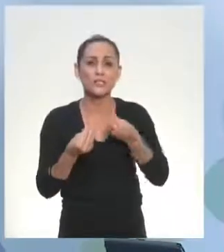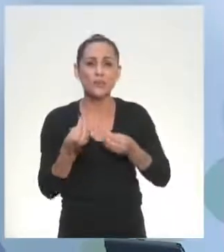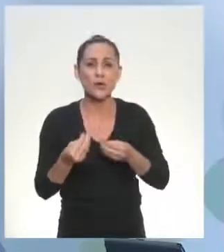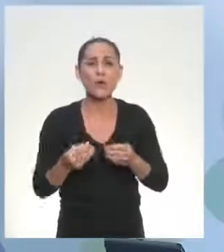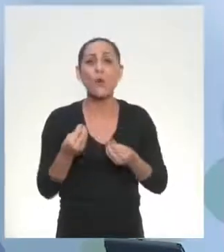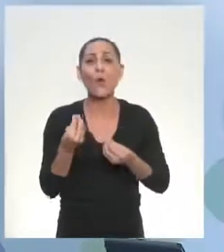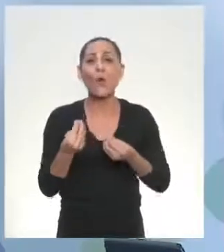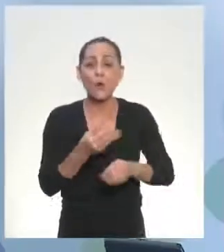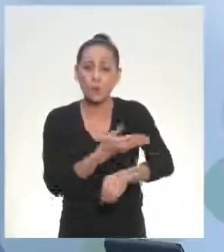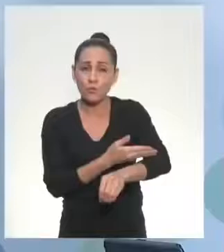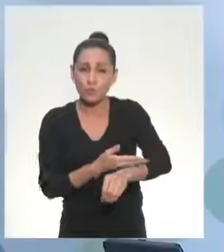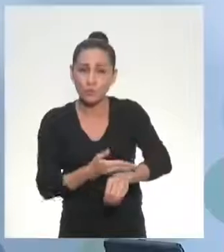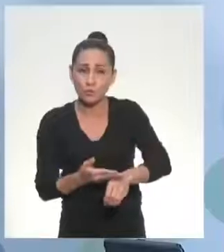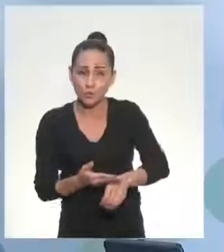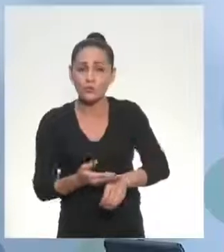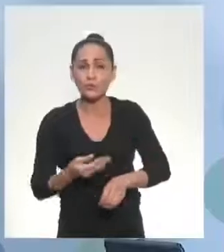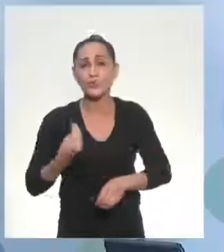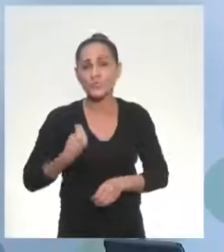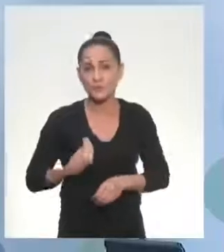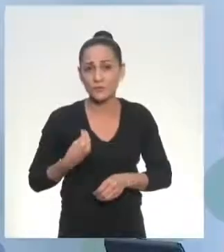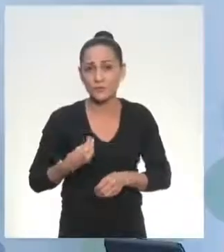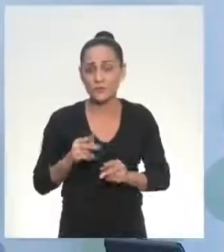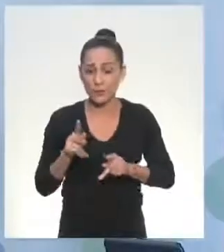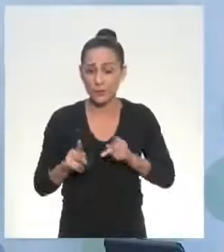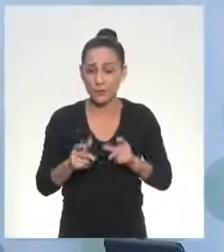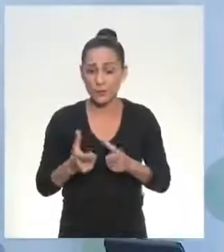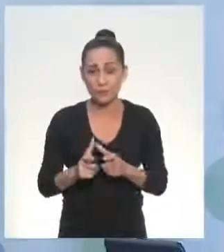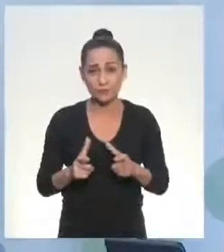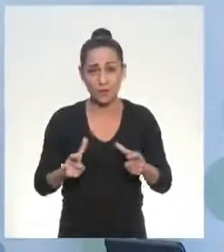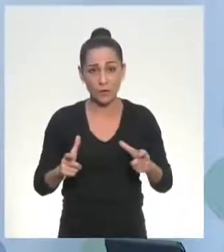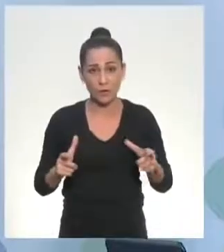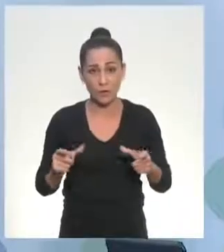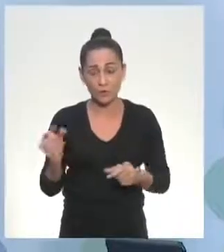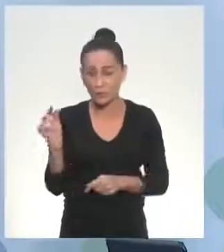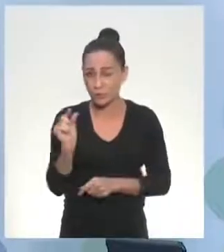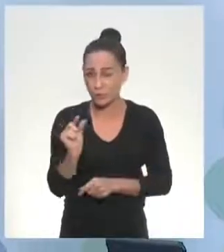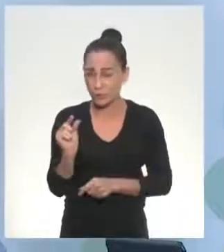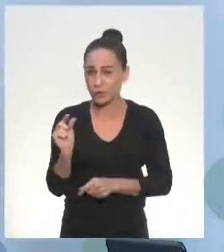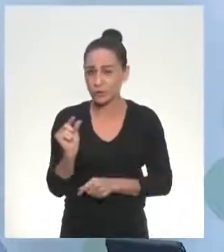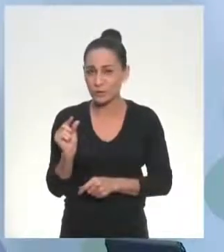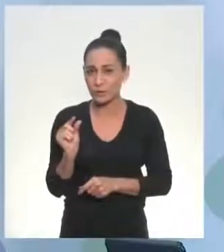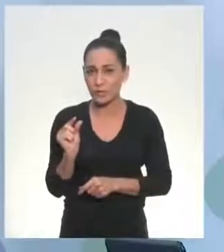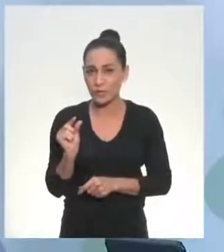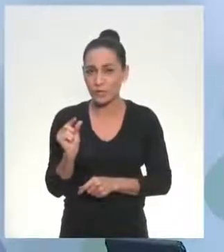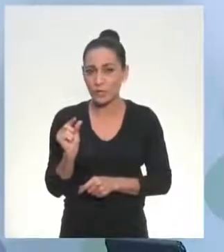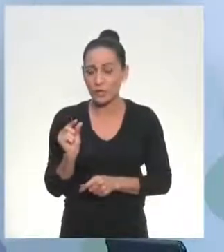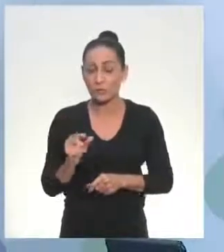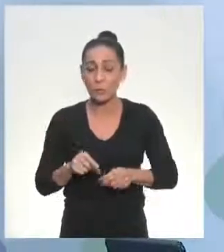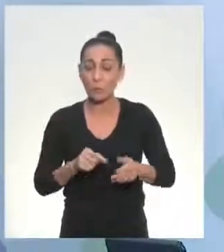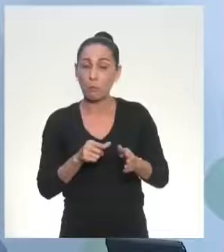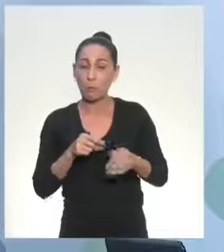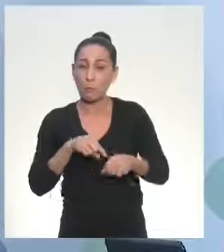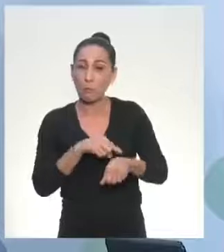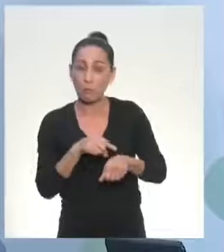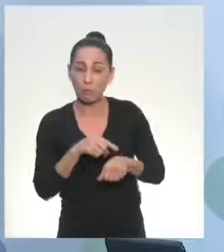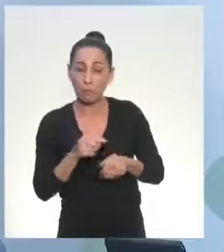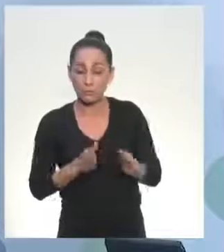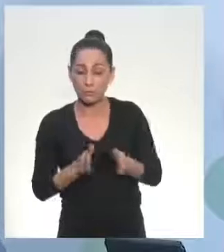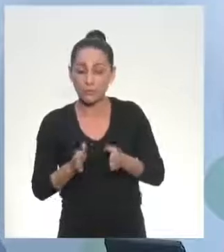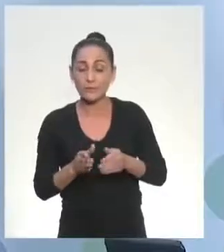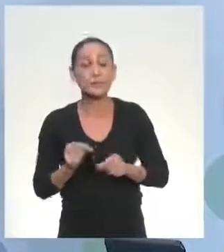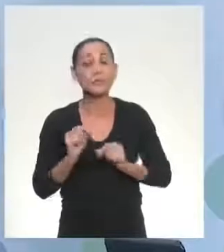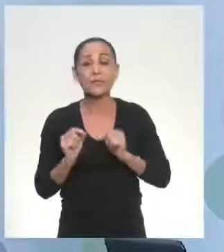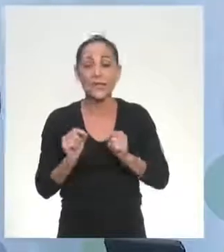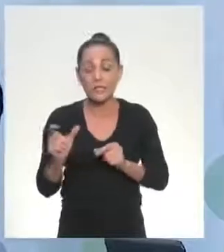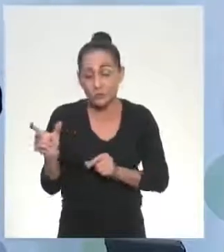seu modo de vida, faz com que a população aumente num curto espaço de tempo. Qual que é a tendência hoje? É de